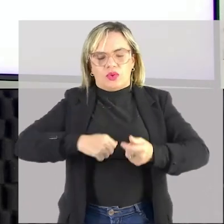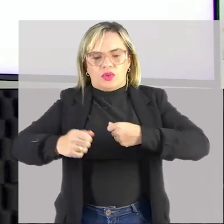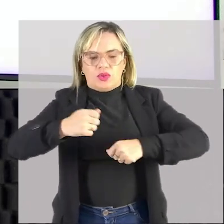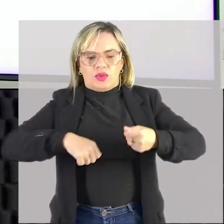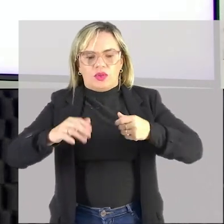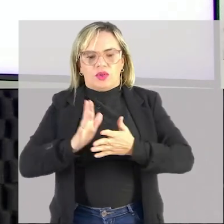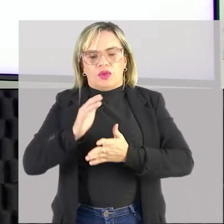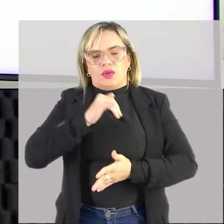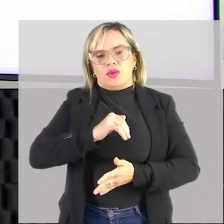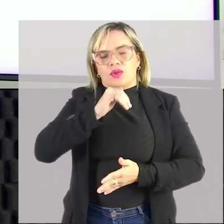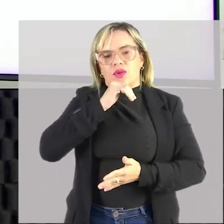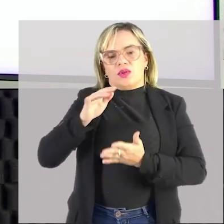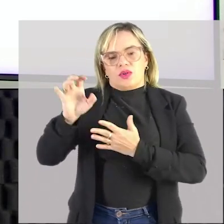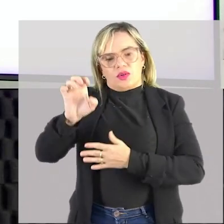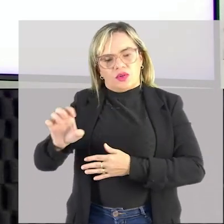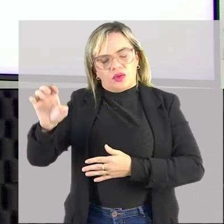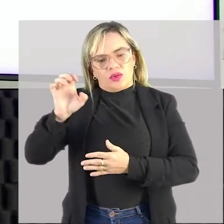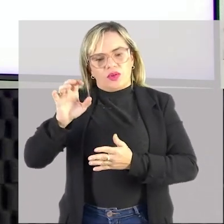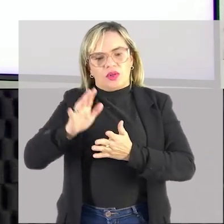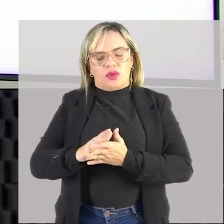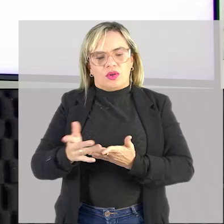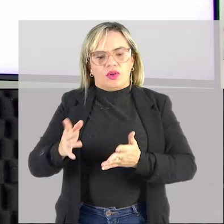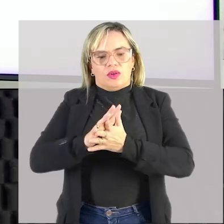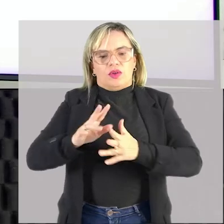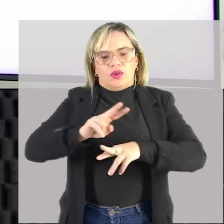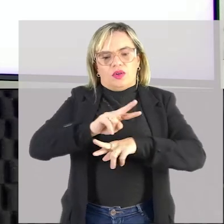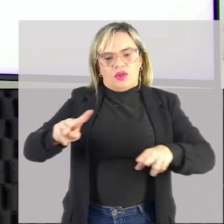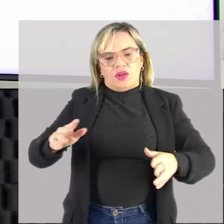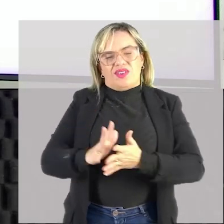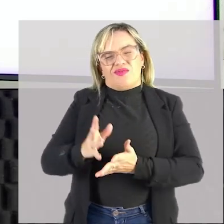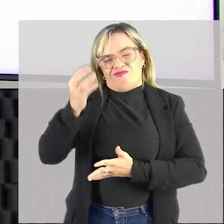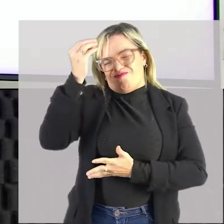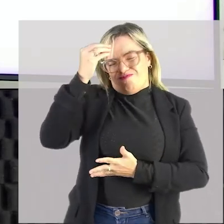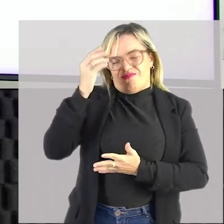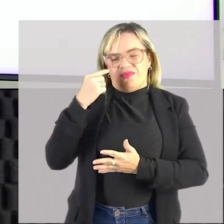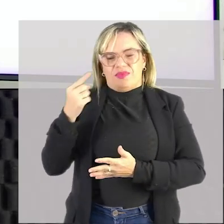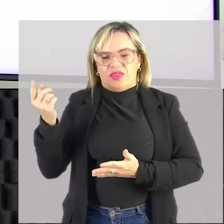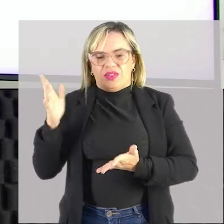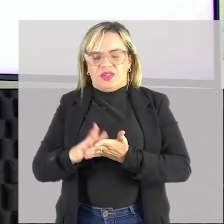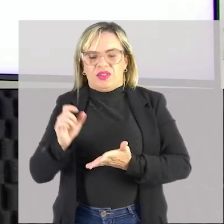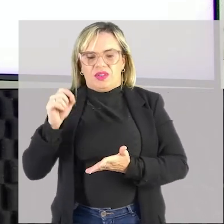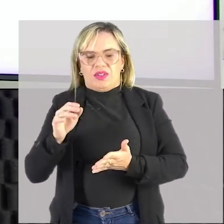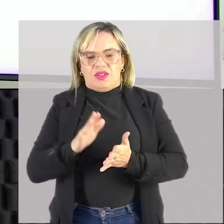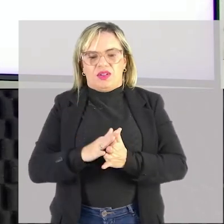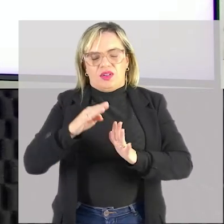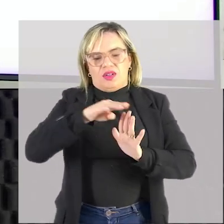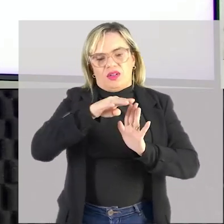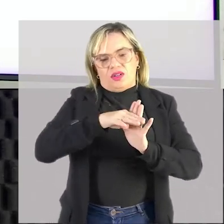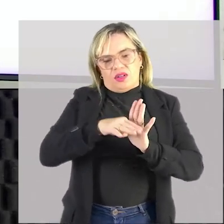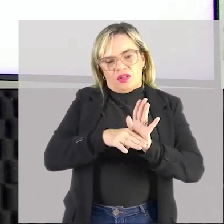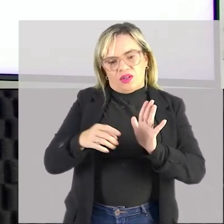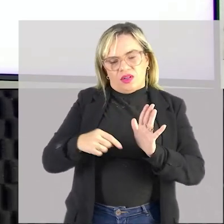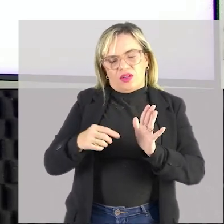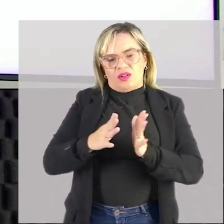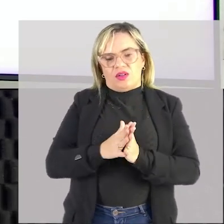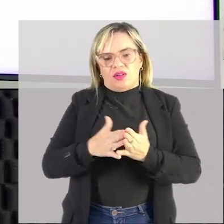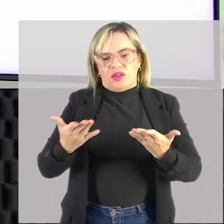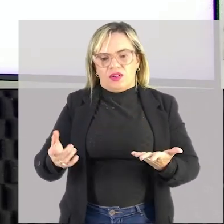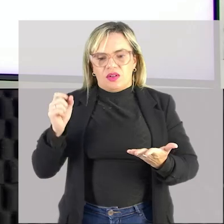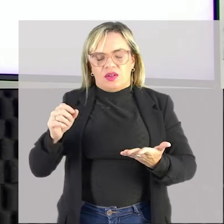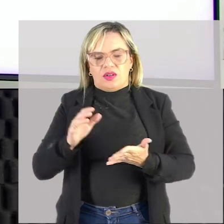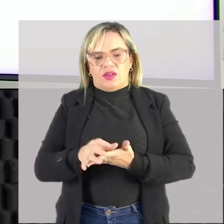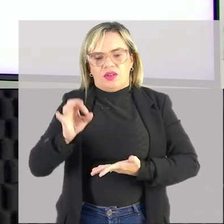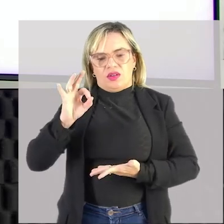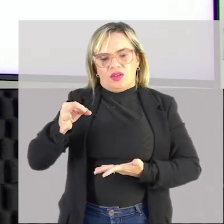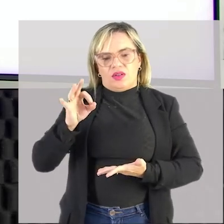existia, por exemplo, em outras áreas. Então era muito frágil mesmo, de fato. Então, gente, nós vimos que as alternativas que estão corretas, e aí, assim, nós já vimos